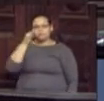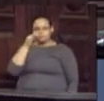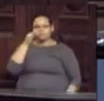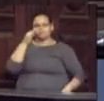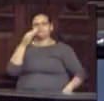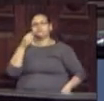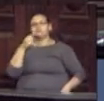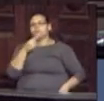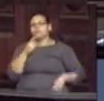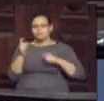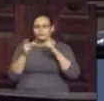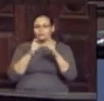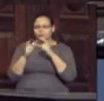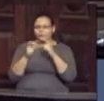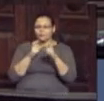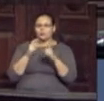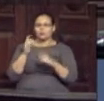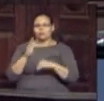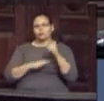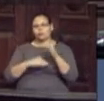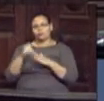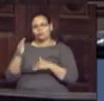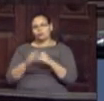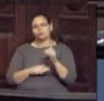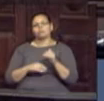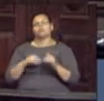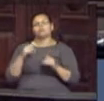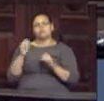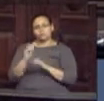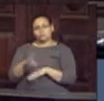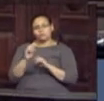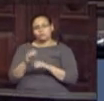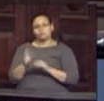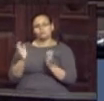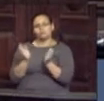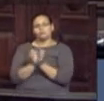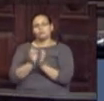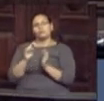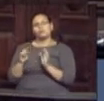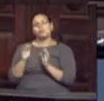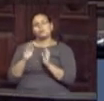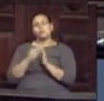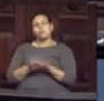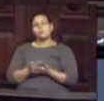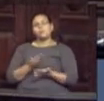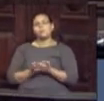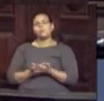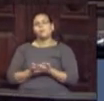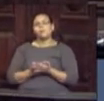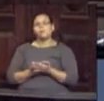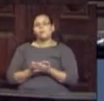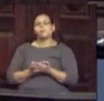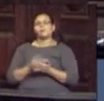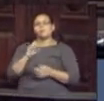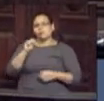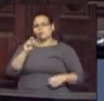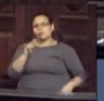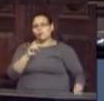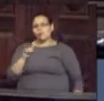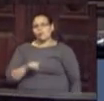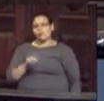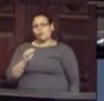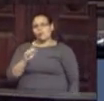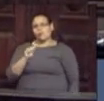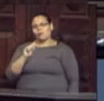debate com os profissionais da educação e com a comunidade escolar, também me solidarizar com a comunidade da Souza Soares, em Vaza